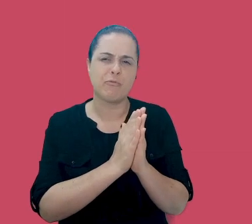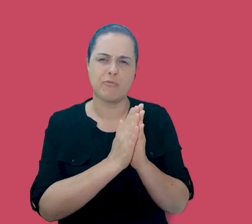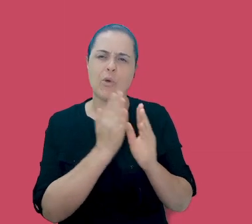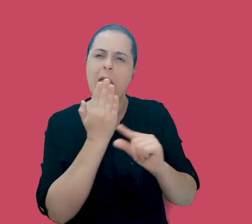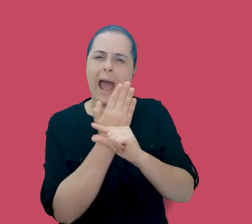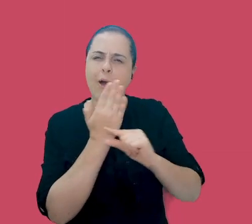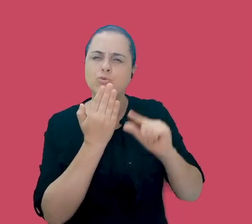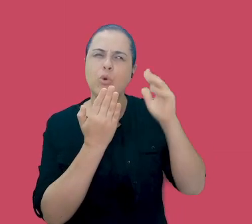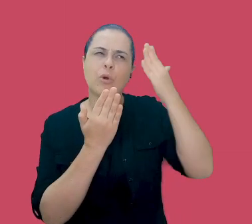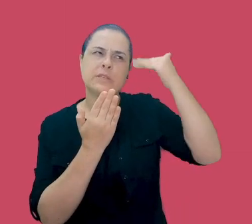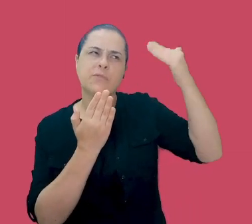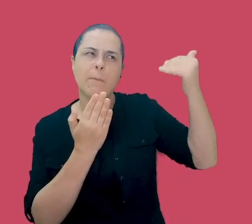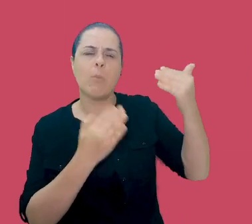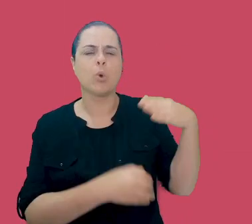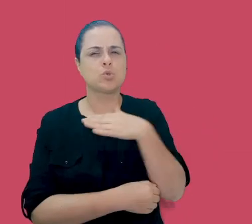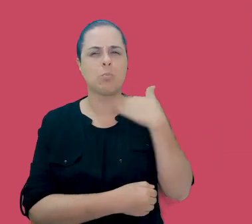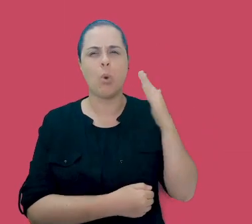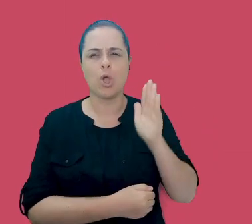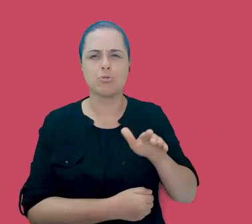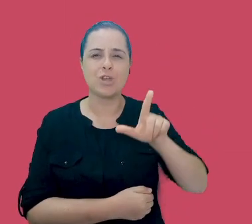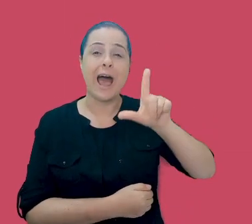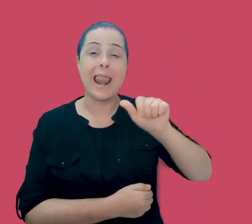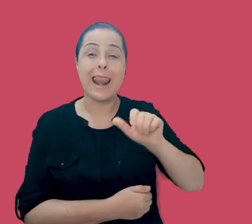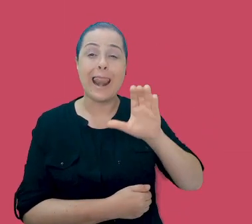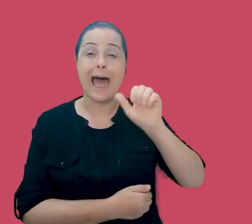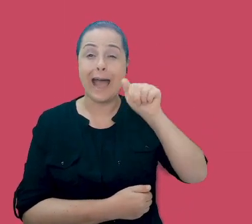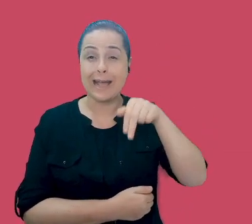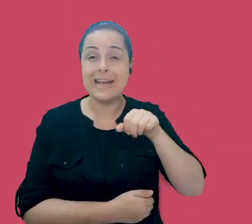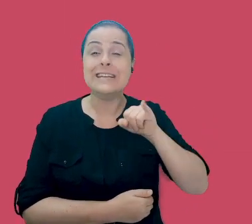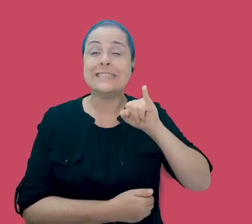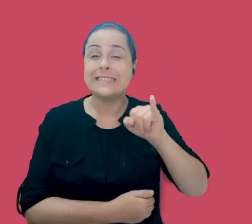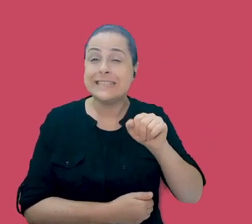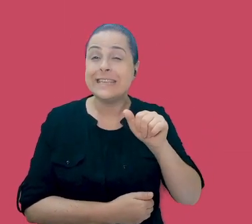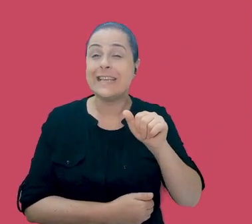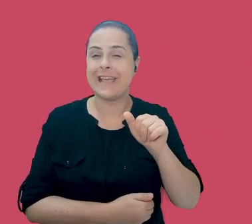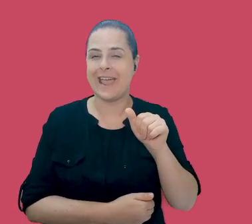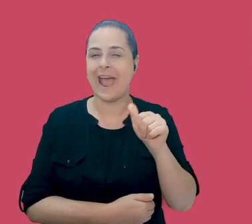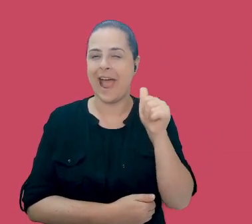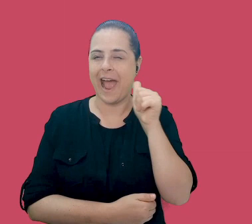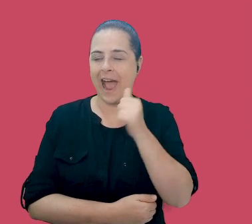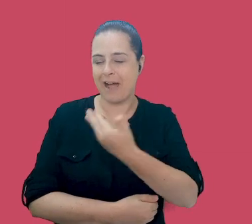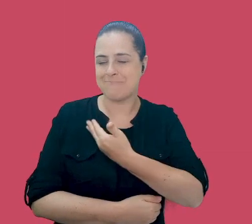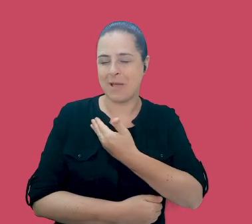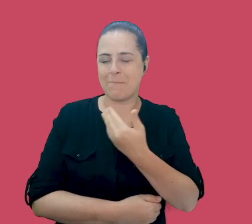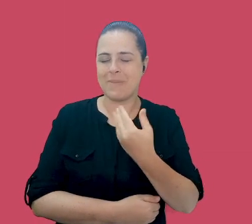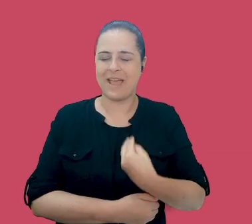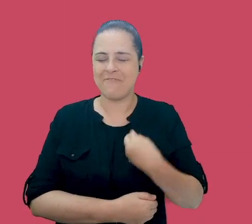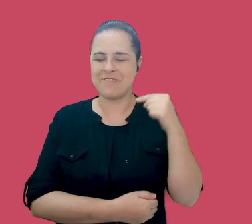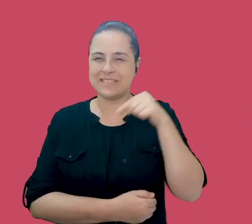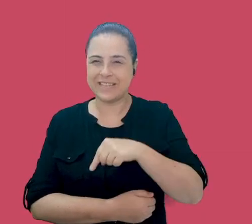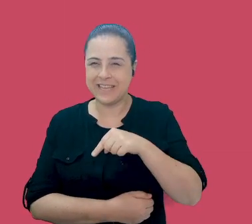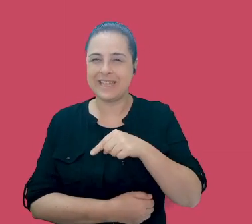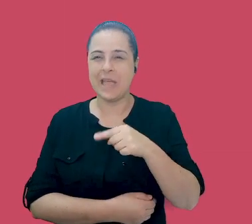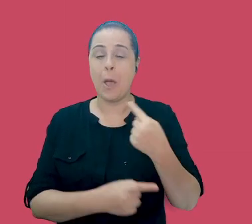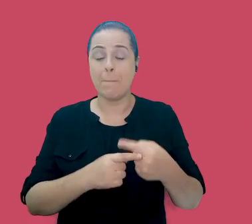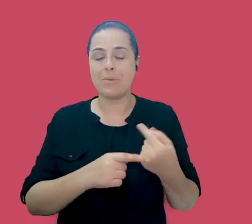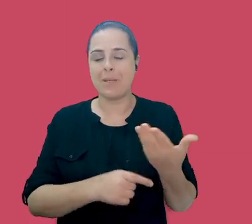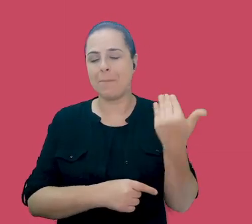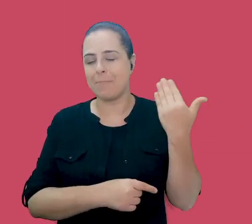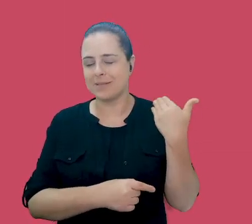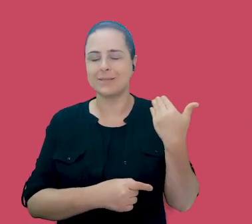morreram. Bom, a Gabriela teria caído para trás com essa história, porque a gente já discutiu essa questão das